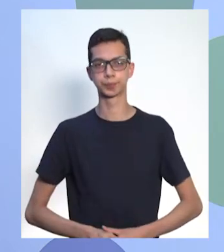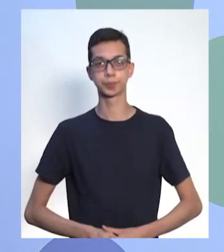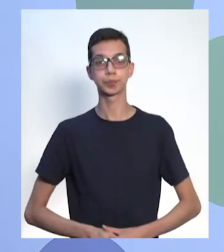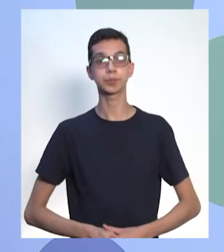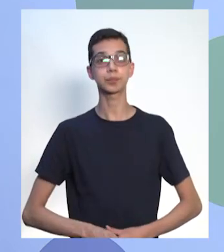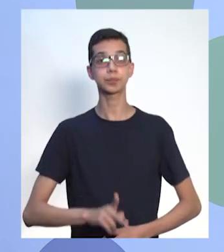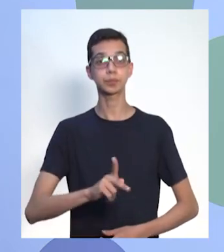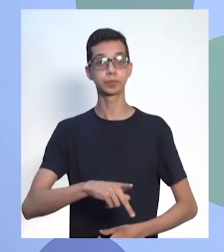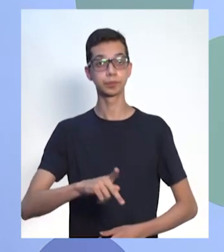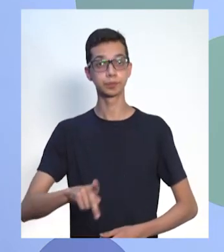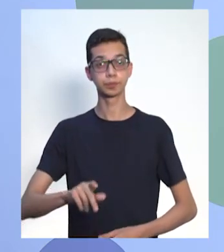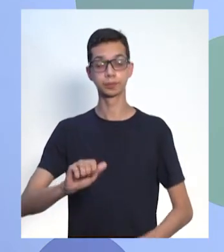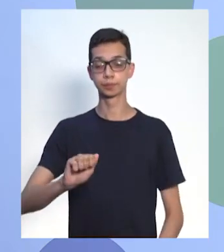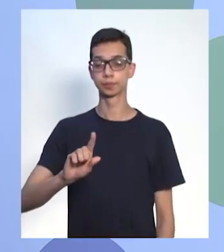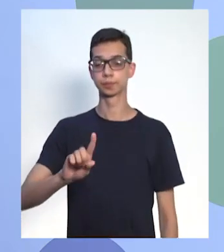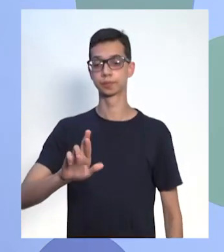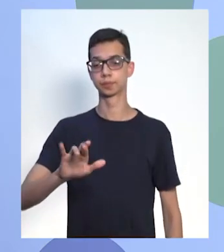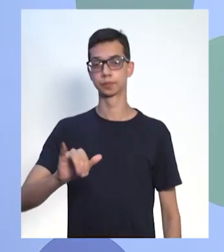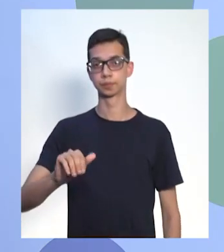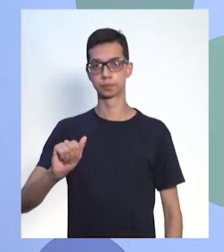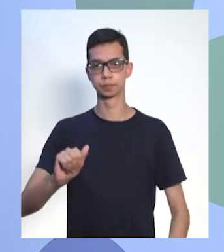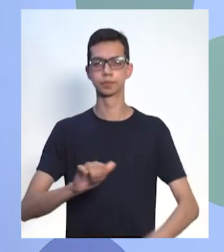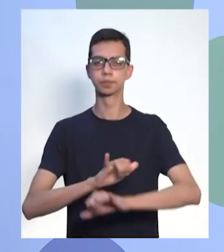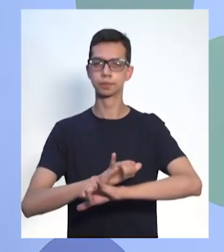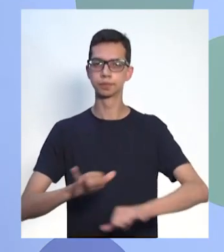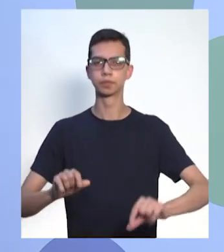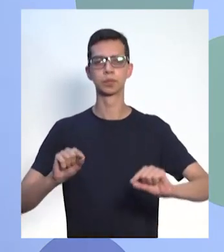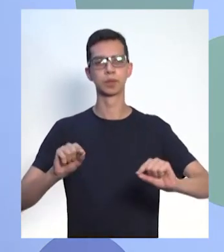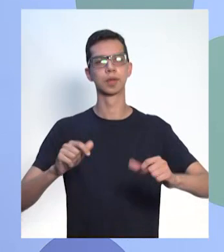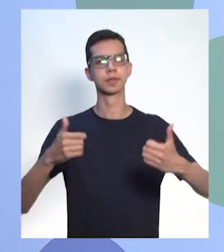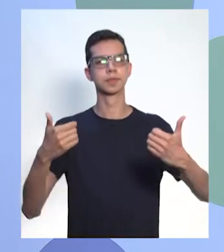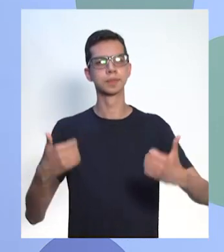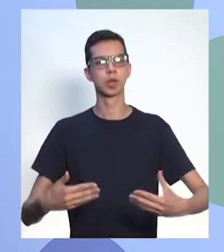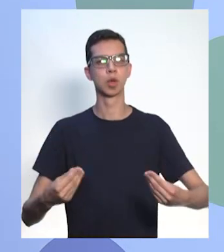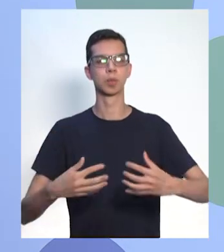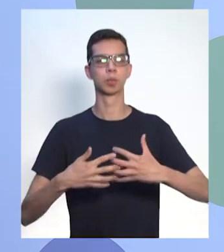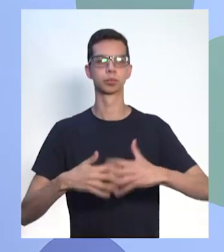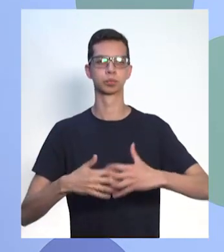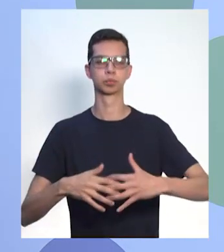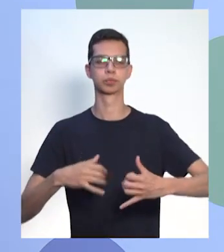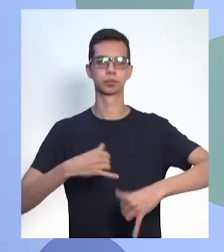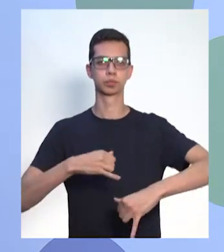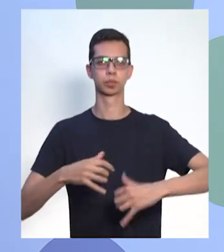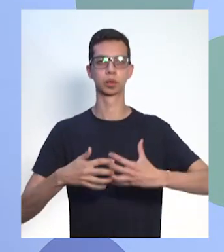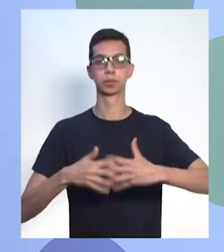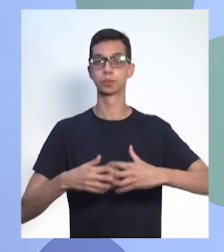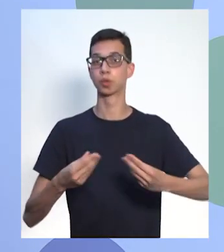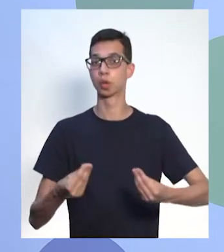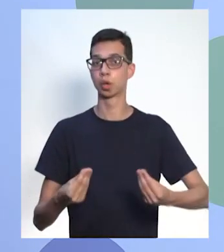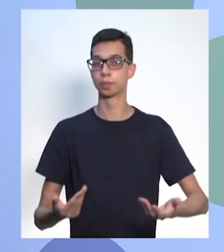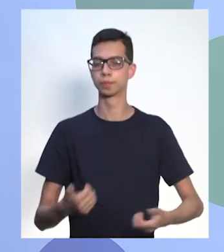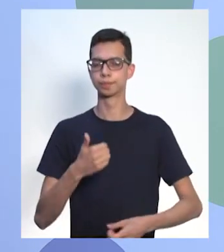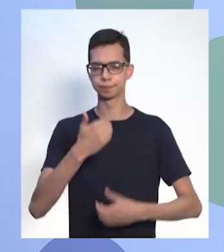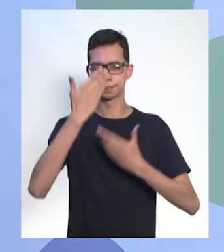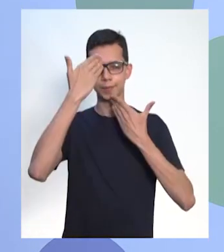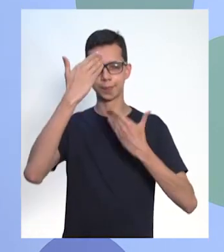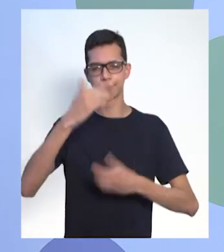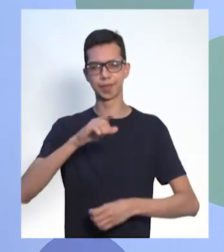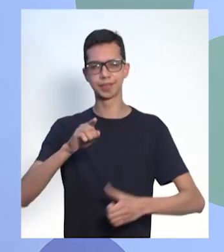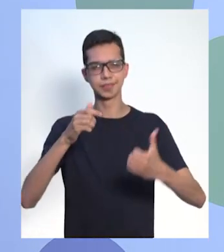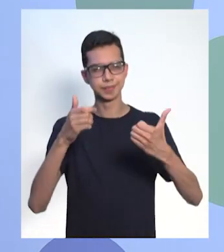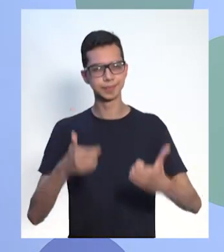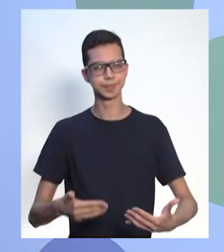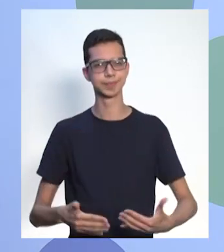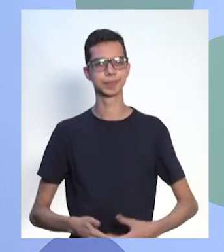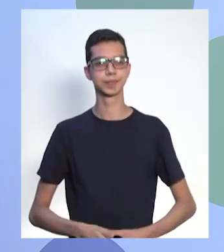A professora Adriana colocou a habilidade aqui, ó. Explicar o funcionamento. Ó, bacana. Obrigado, professora Adriana. Colocou a habilidade aqui no chat pra gente aí. Esses professores são